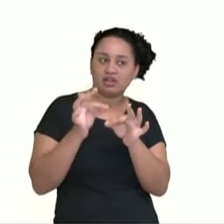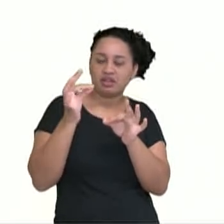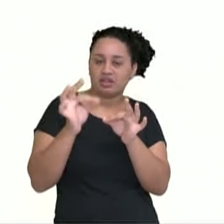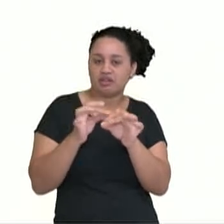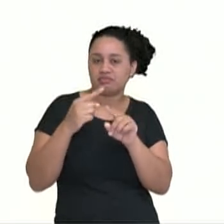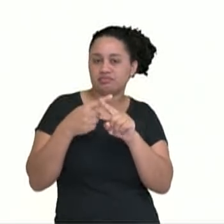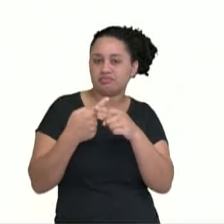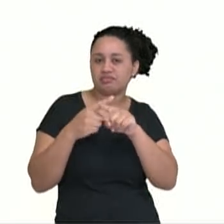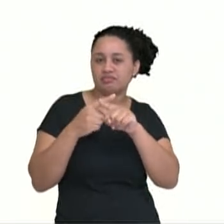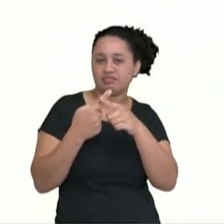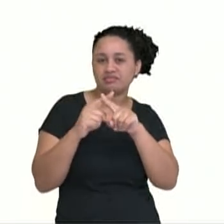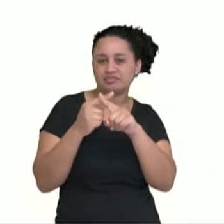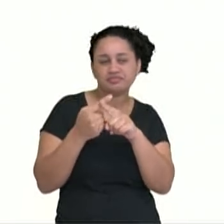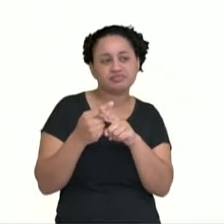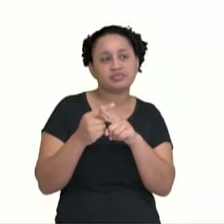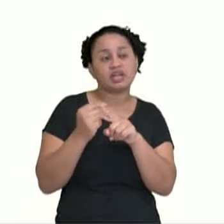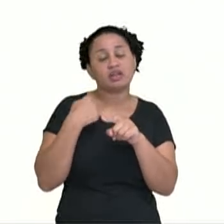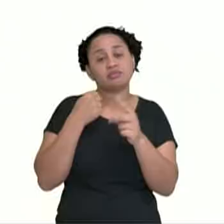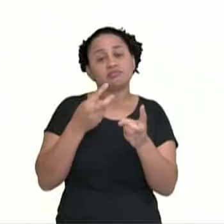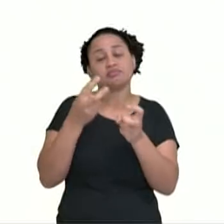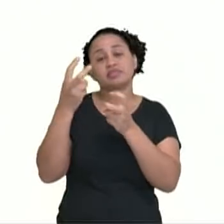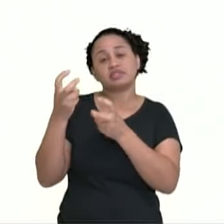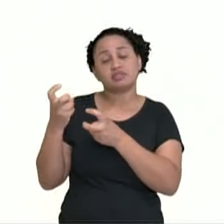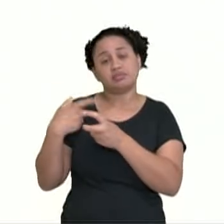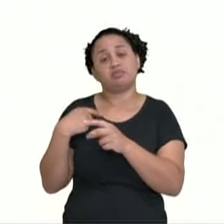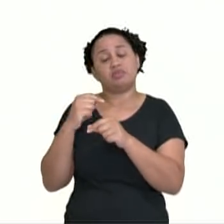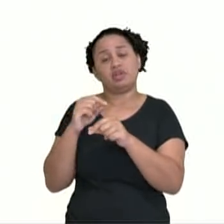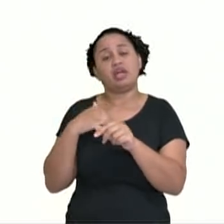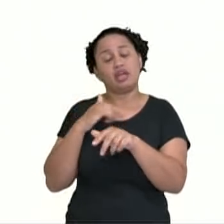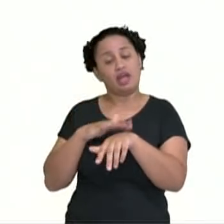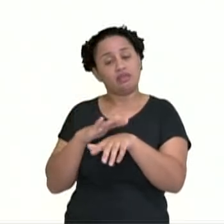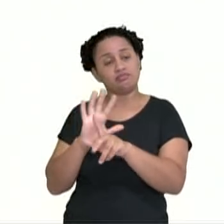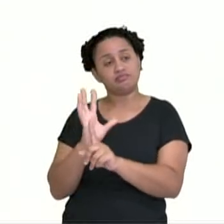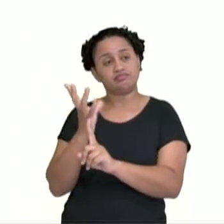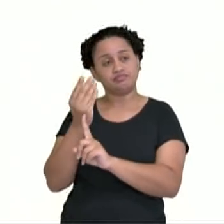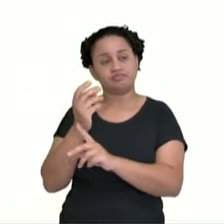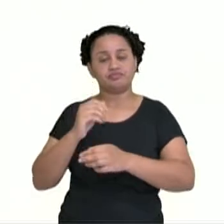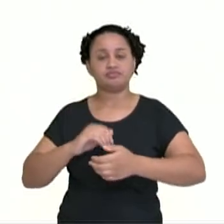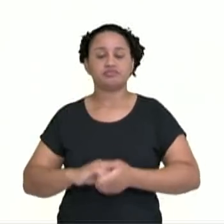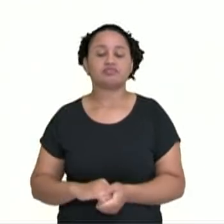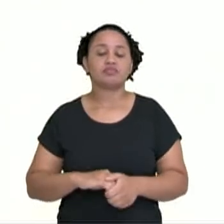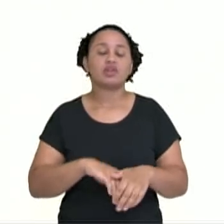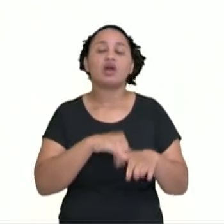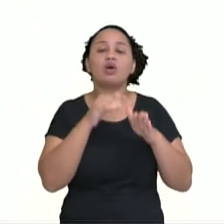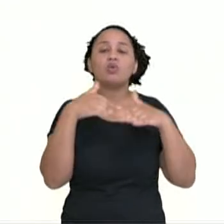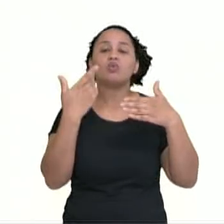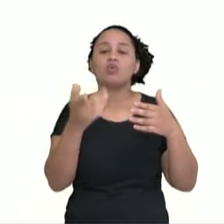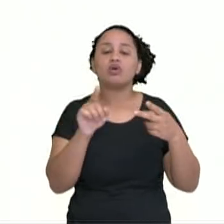fazendo um crochê, e a gente vê que isso é um trabalho artesanal. A